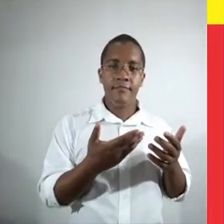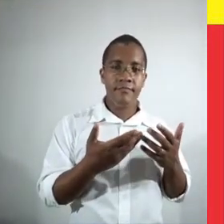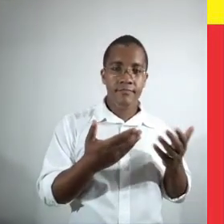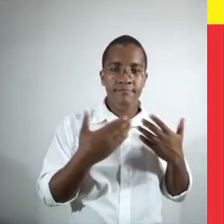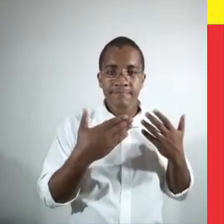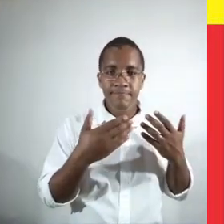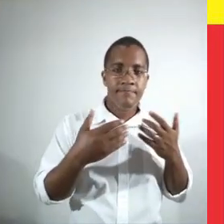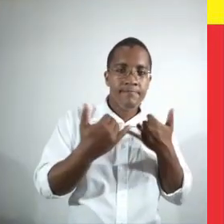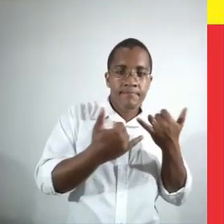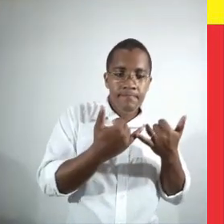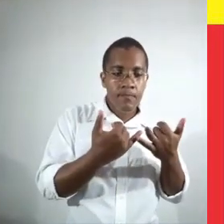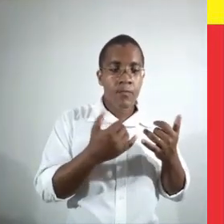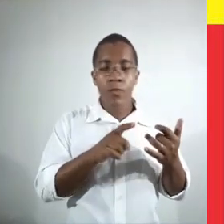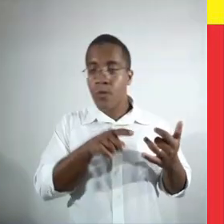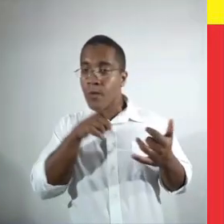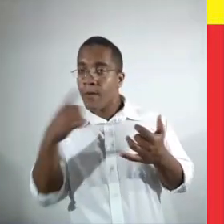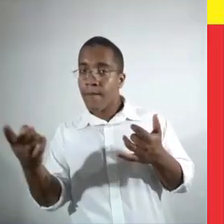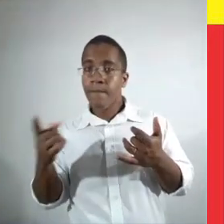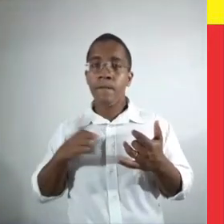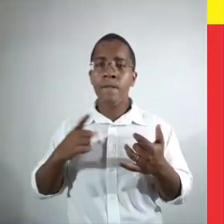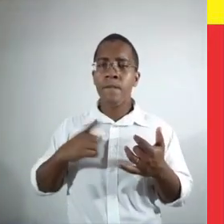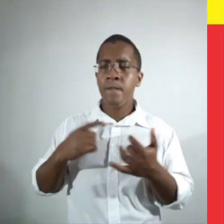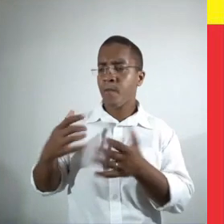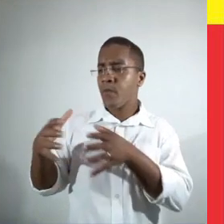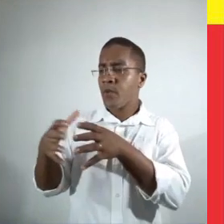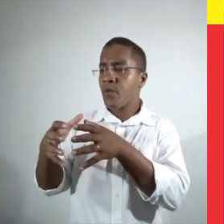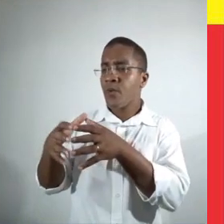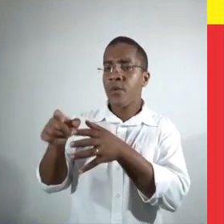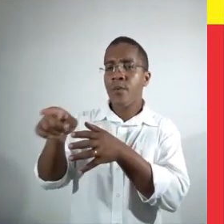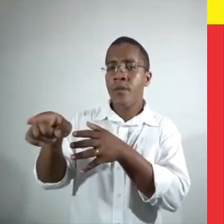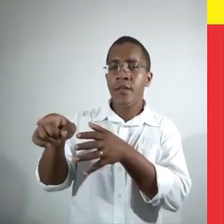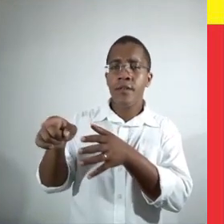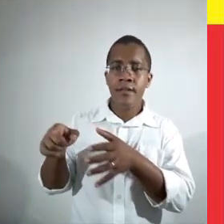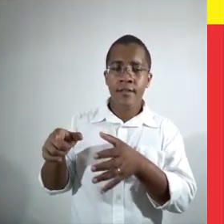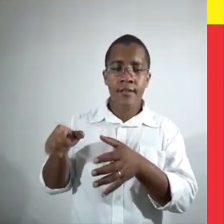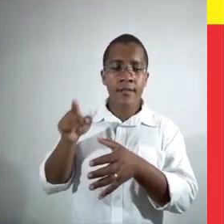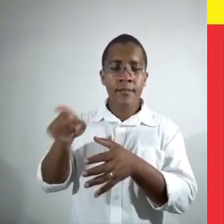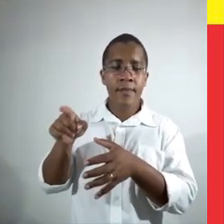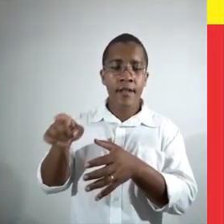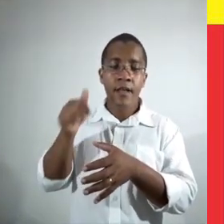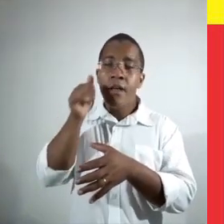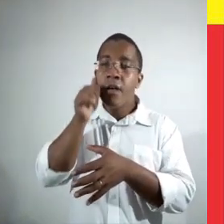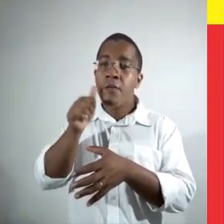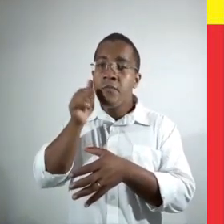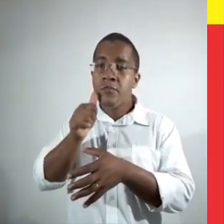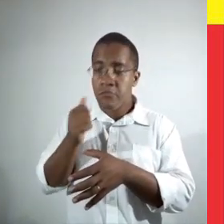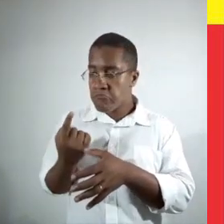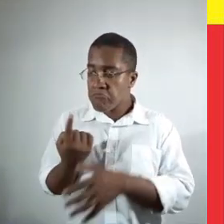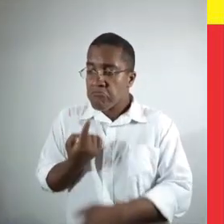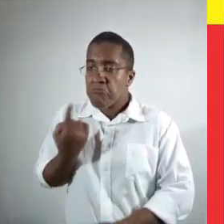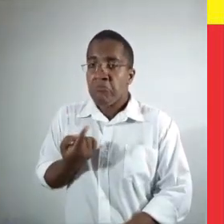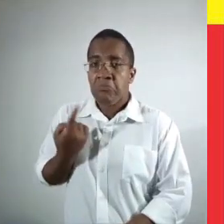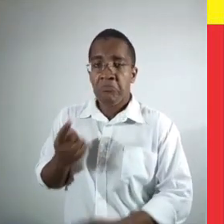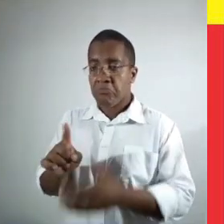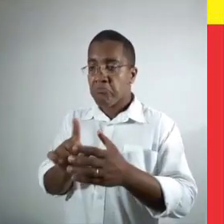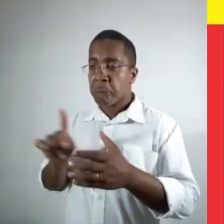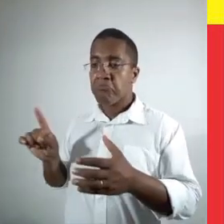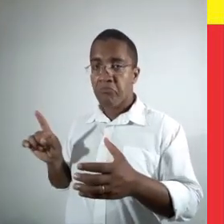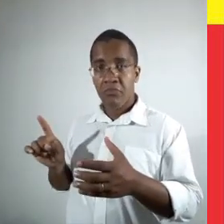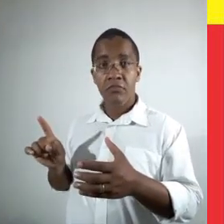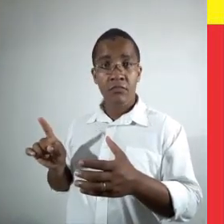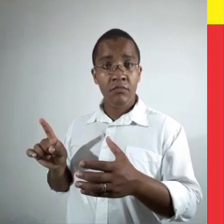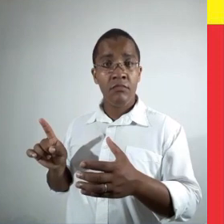amizade, e à direita você vê outro grupo lá, mas porém uma das meninas não está próximo,